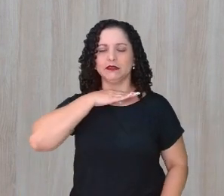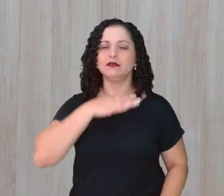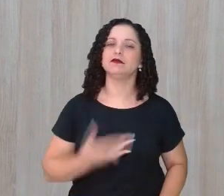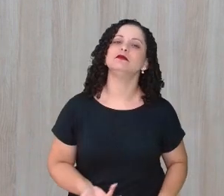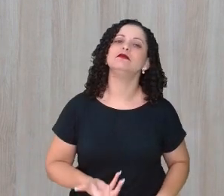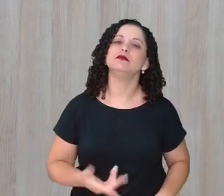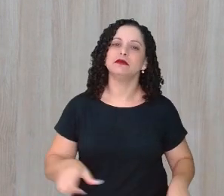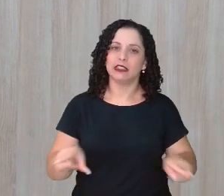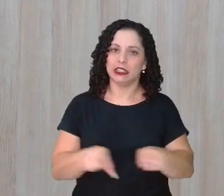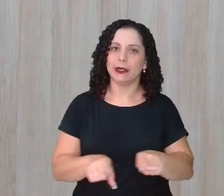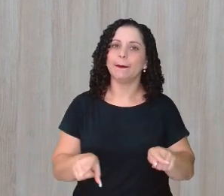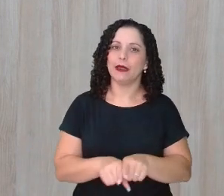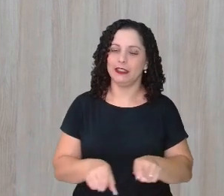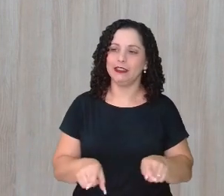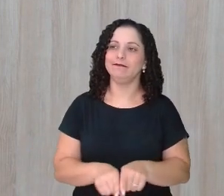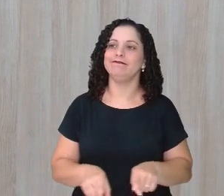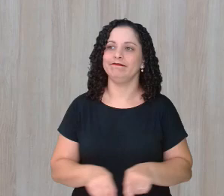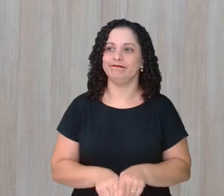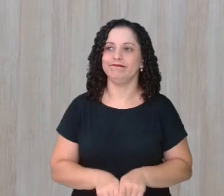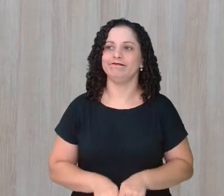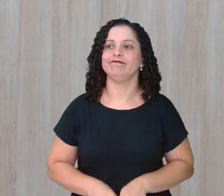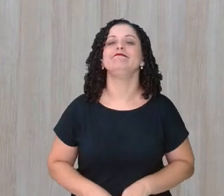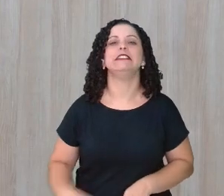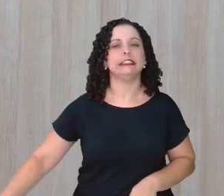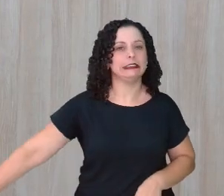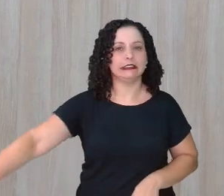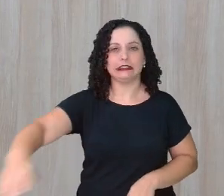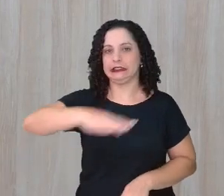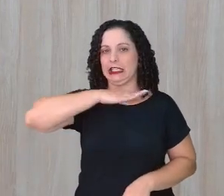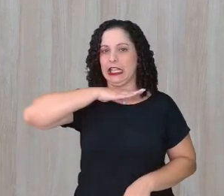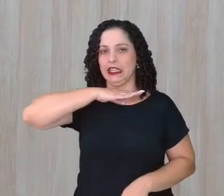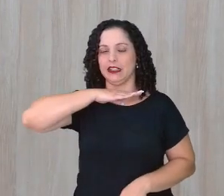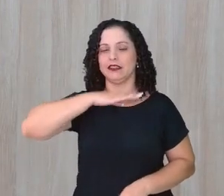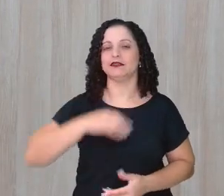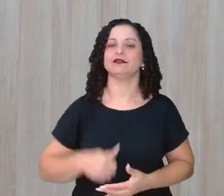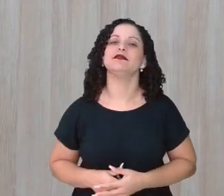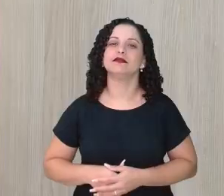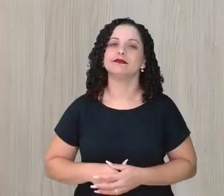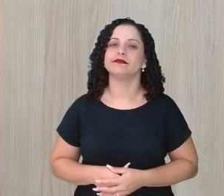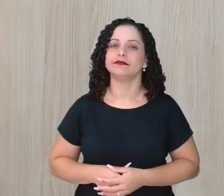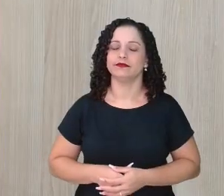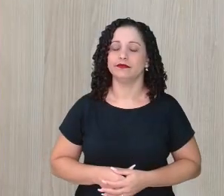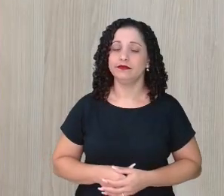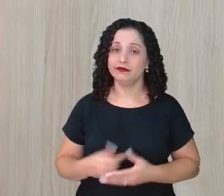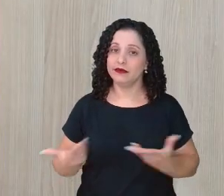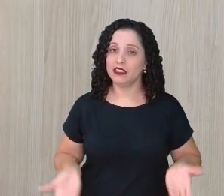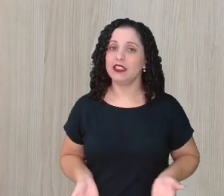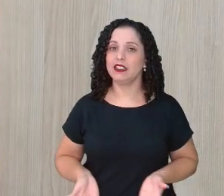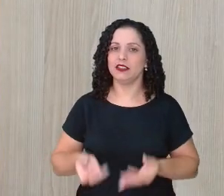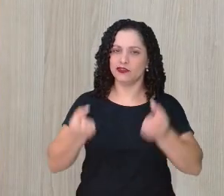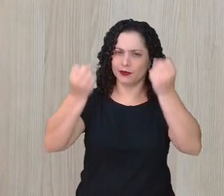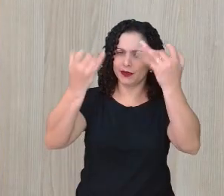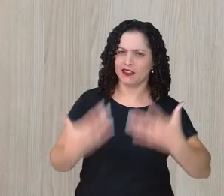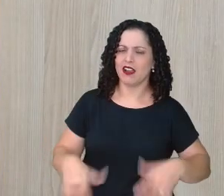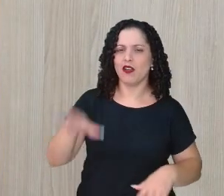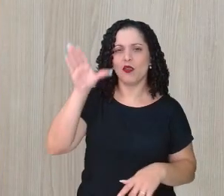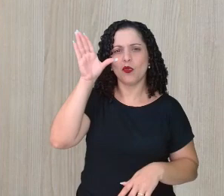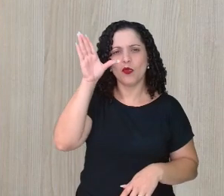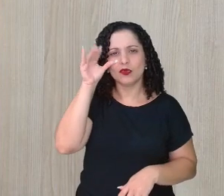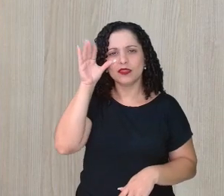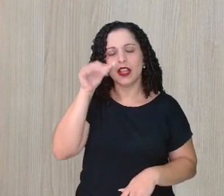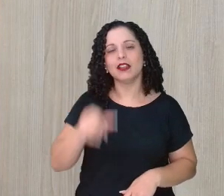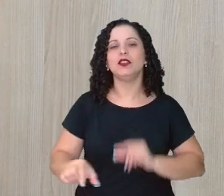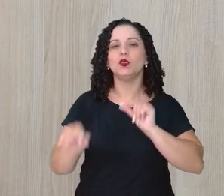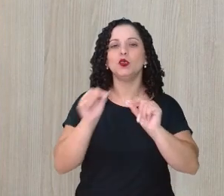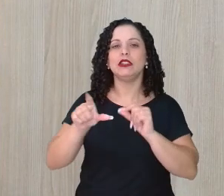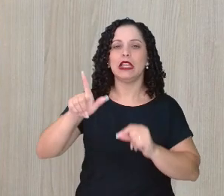seus ideais, ele ia lá, ó, vamos para a guilhotina. E Só uma curiosidade, professora, com relação à